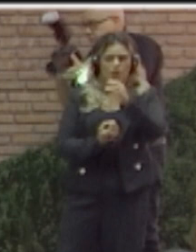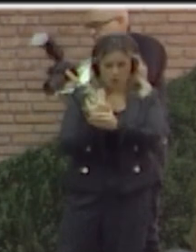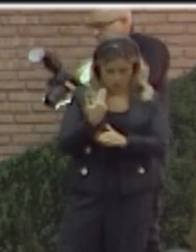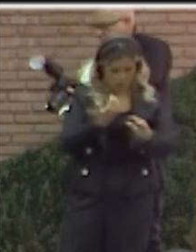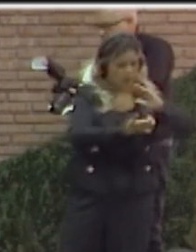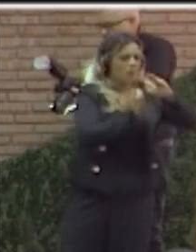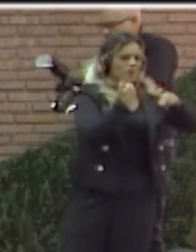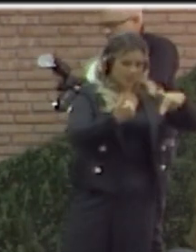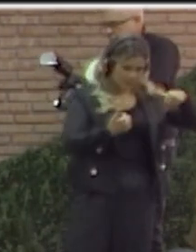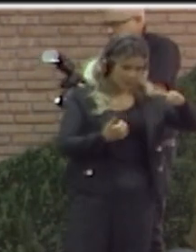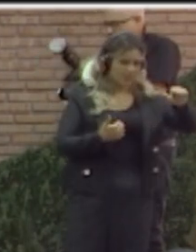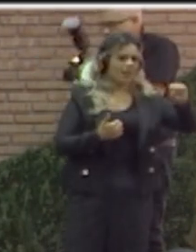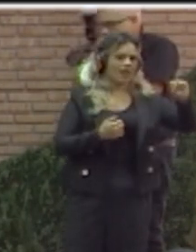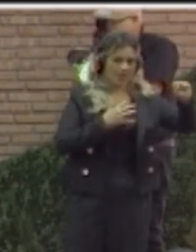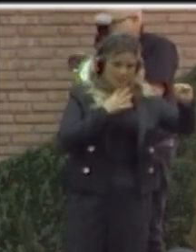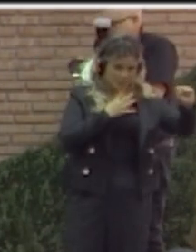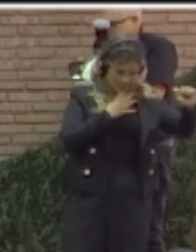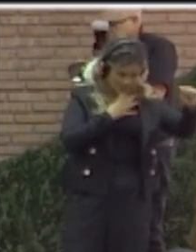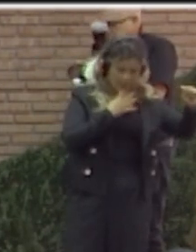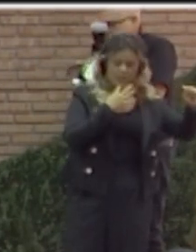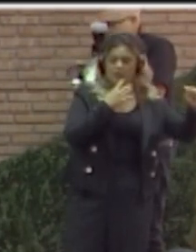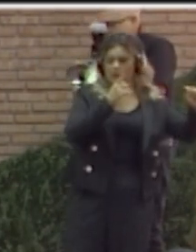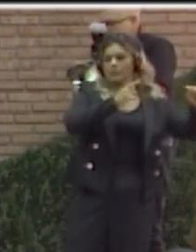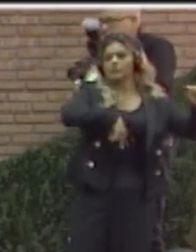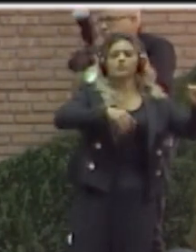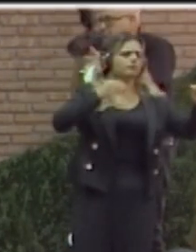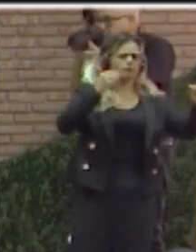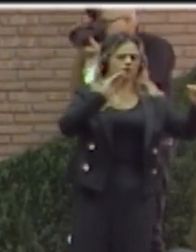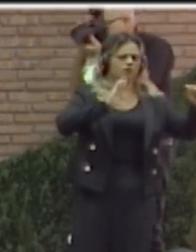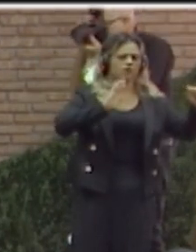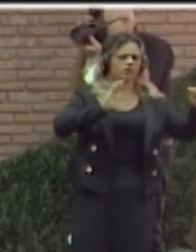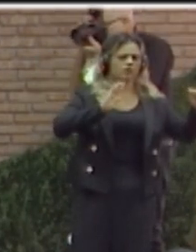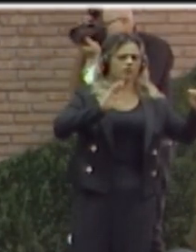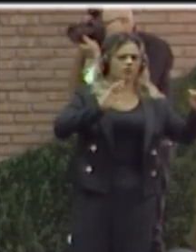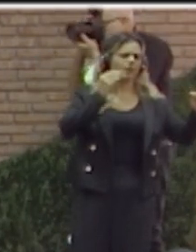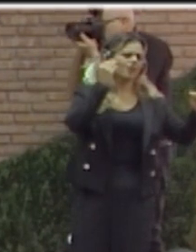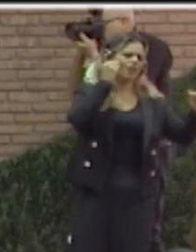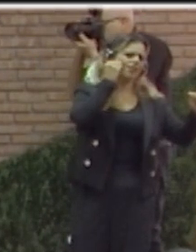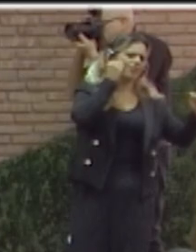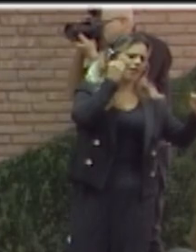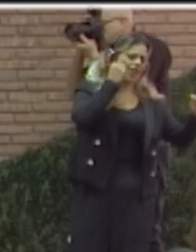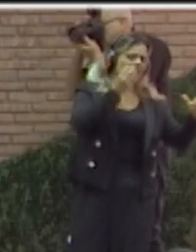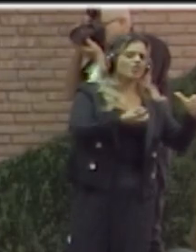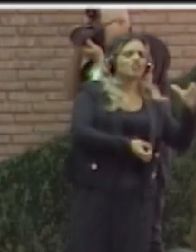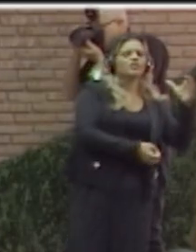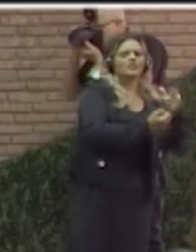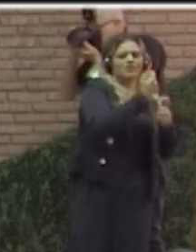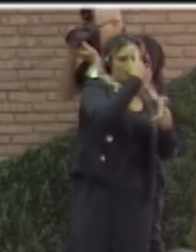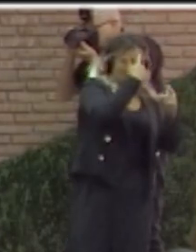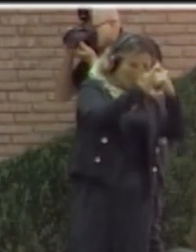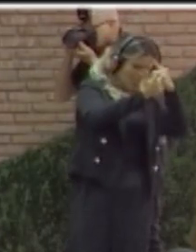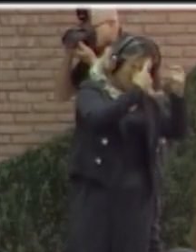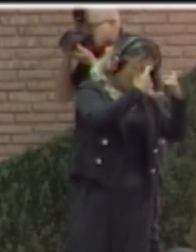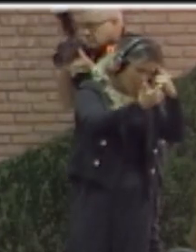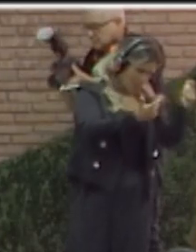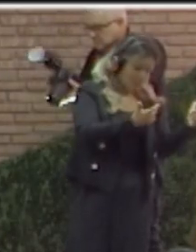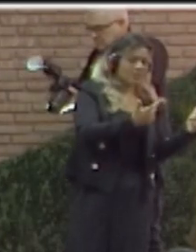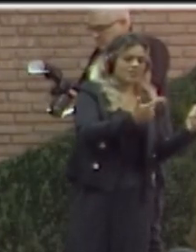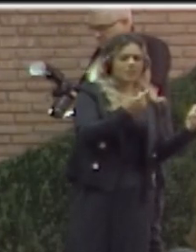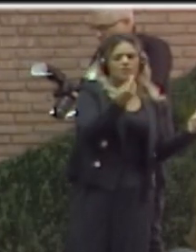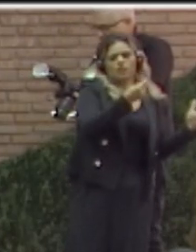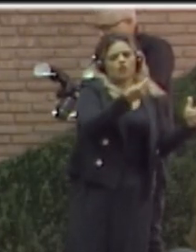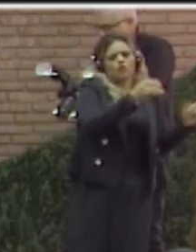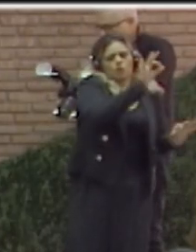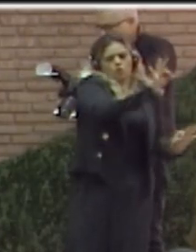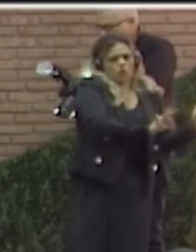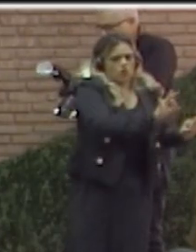que ela nada mais faz do que ela testa e desenvolve ideias de uma forma